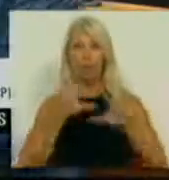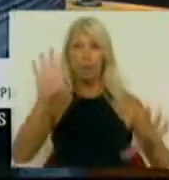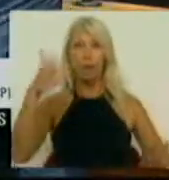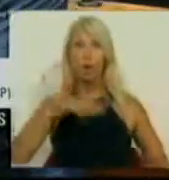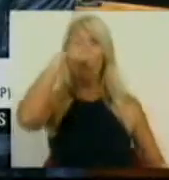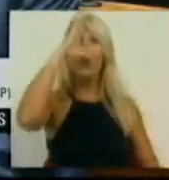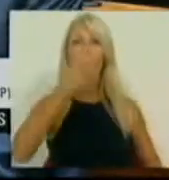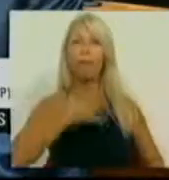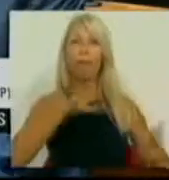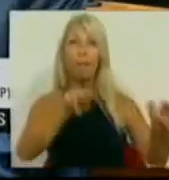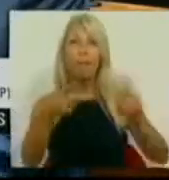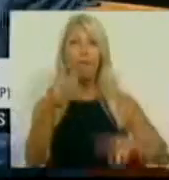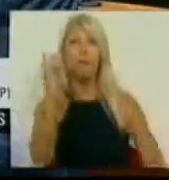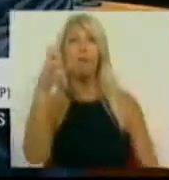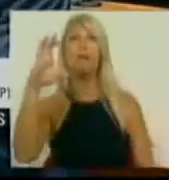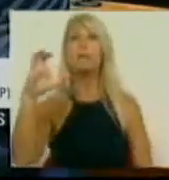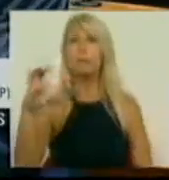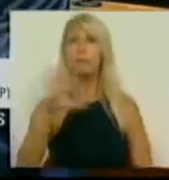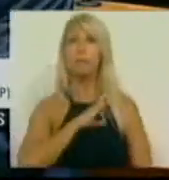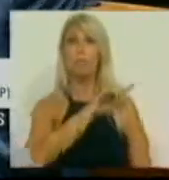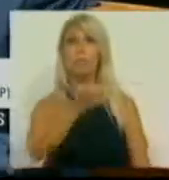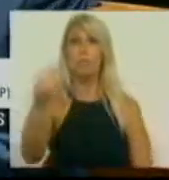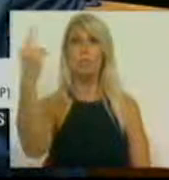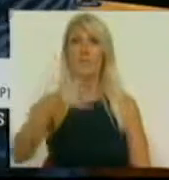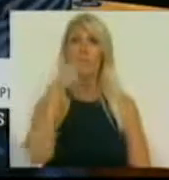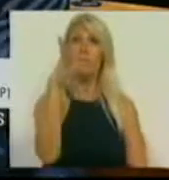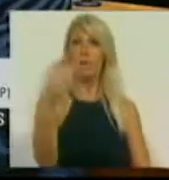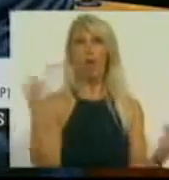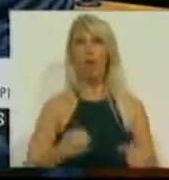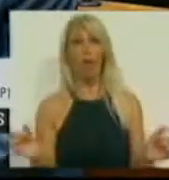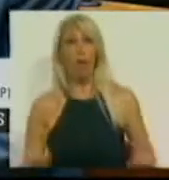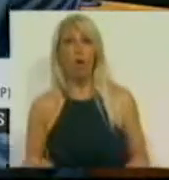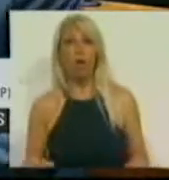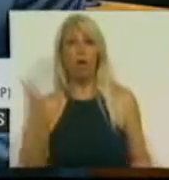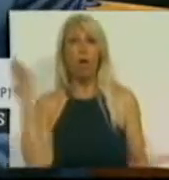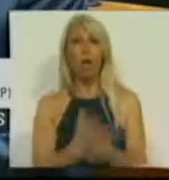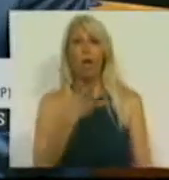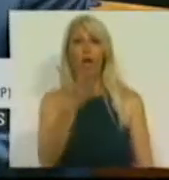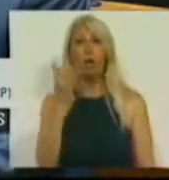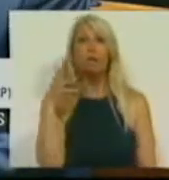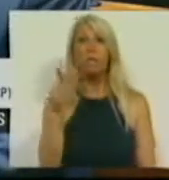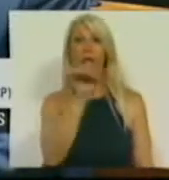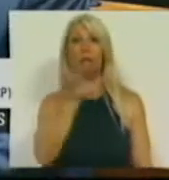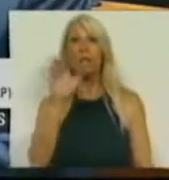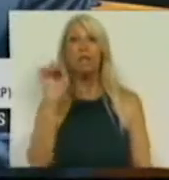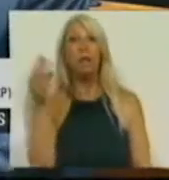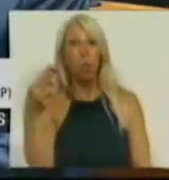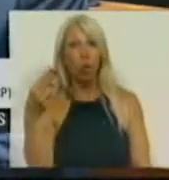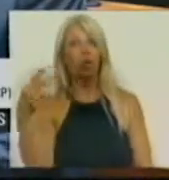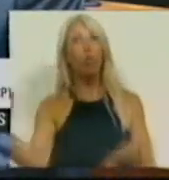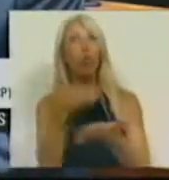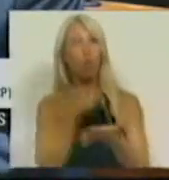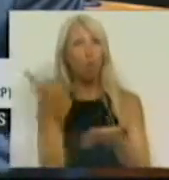fazer uma reforma do IRC, os senhores têm que dizer se estão de acordo ou não que até 12.500 euros de